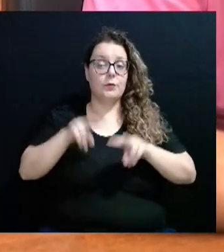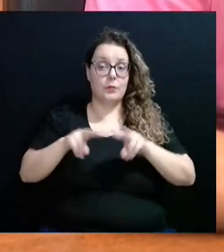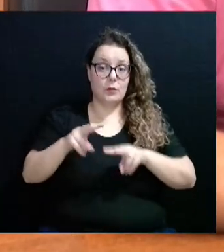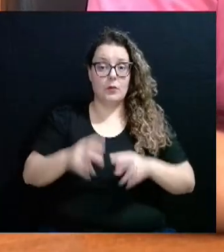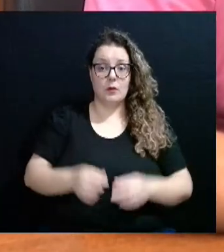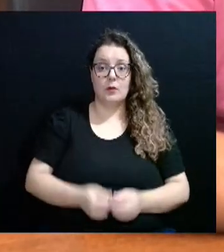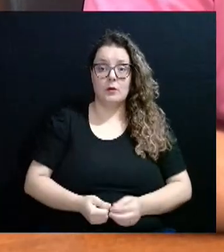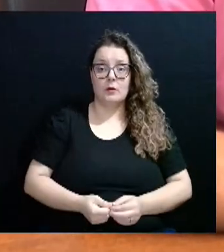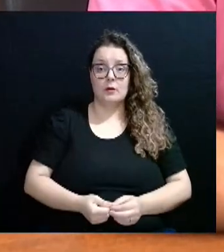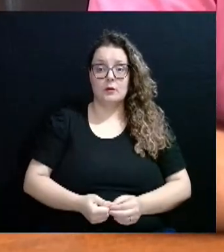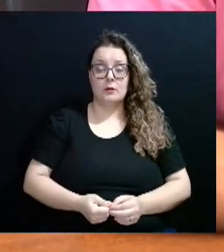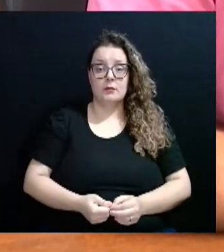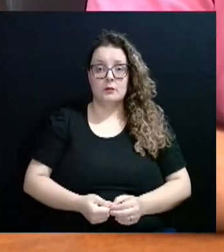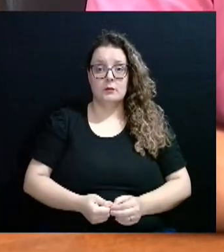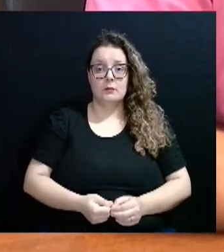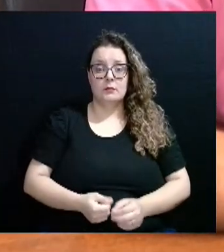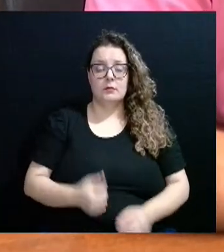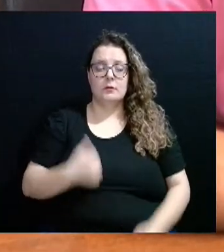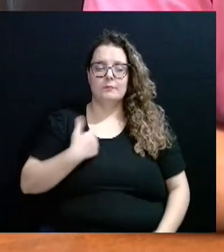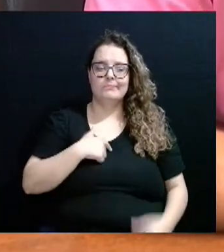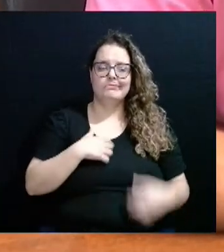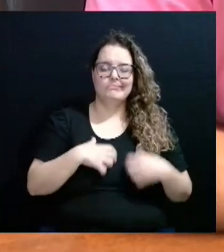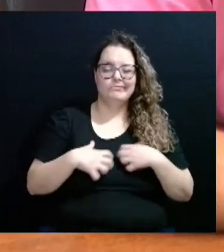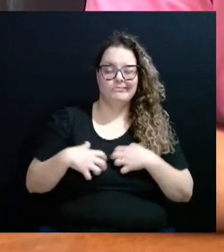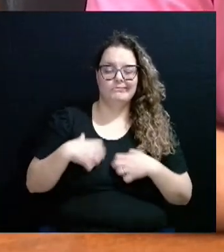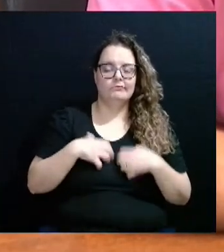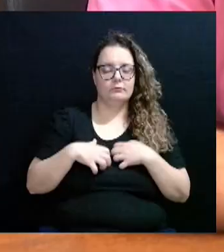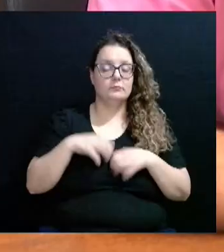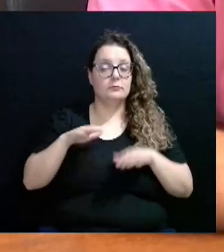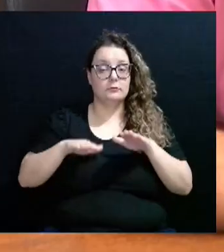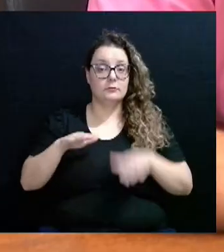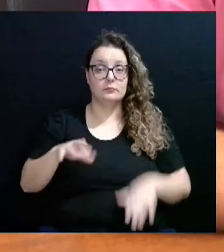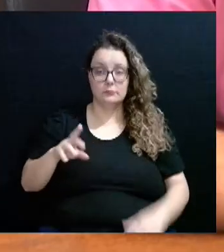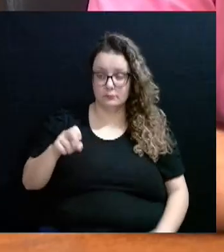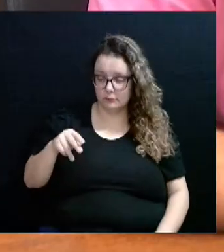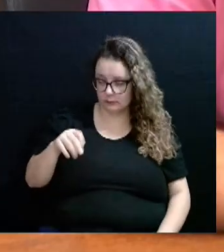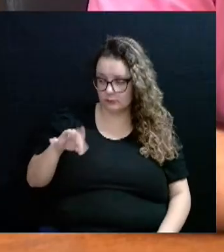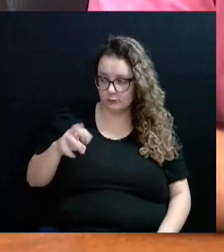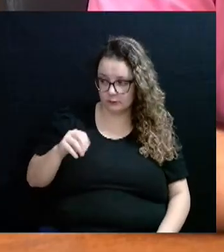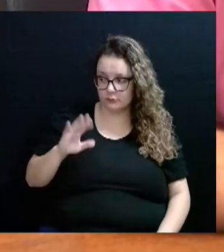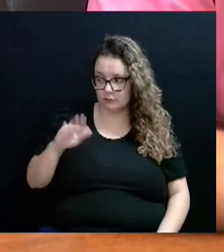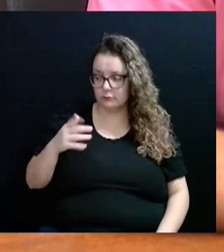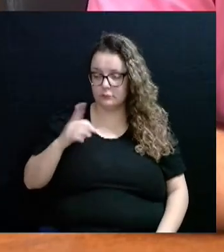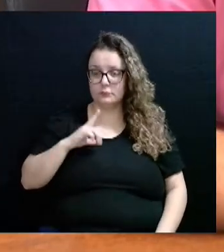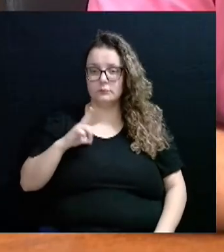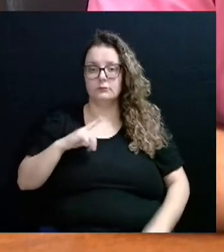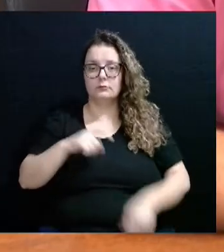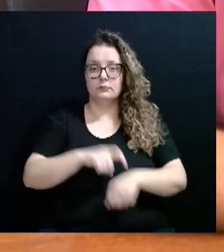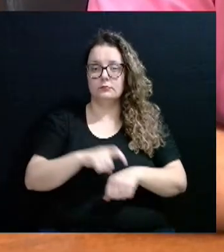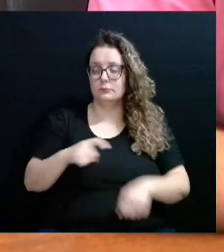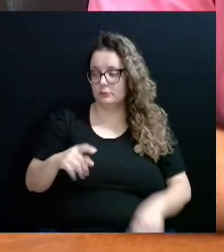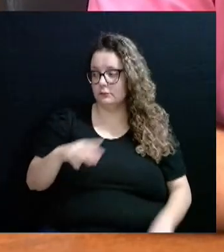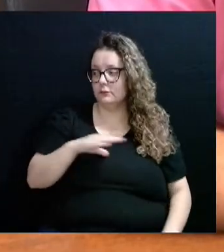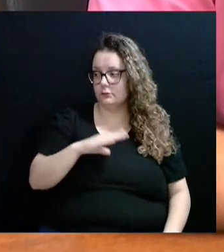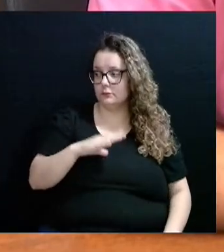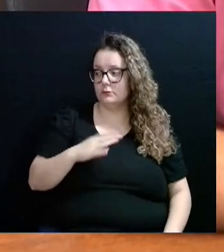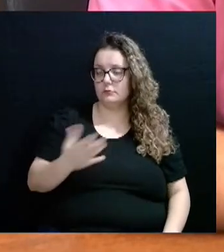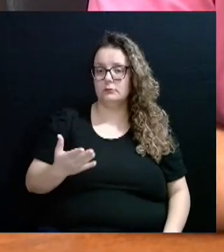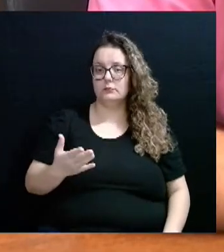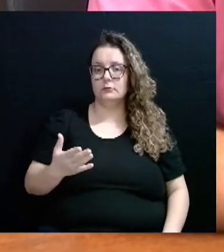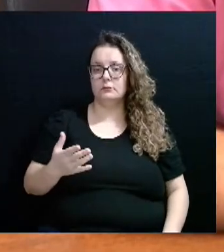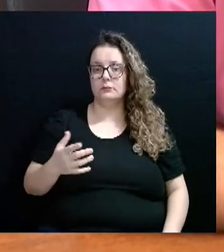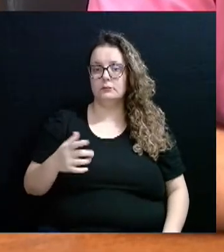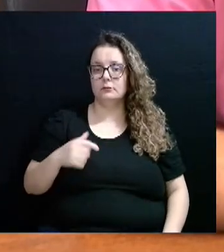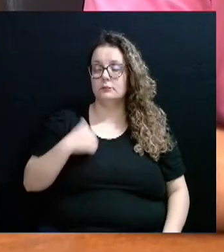gente ficava muito incomodado, muitas vezes, Renato, quando tinha momentos aqui na cidade que nós